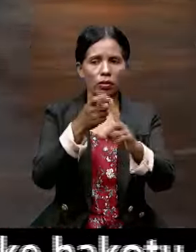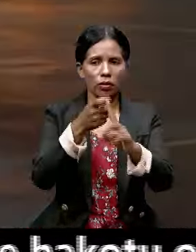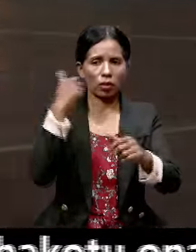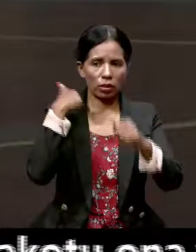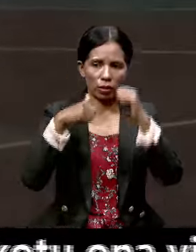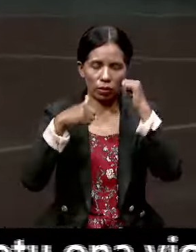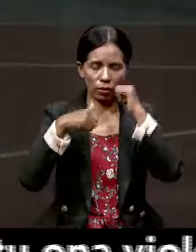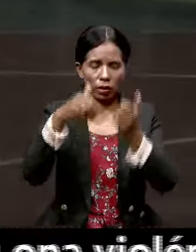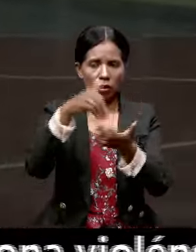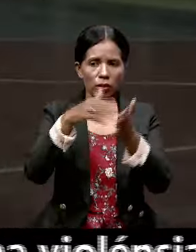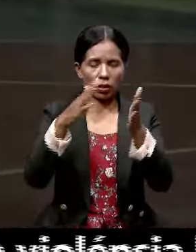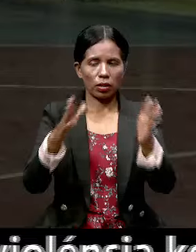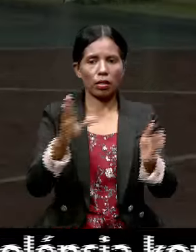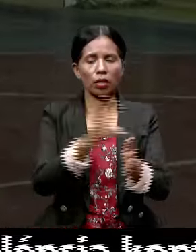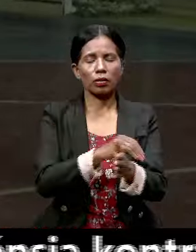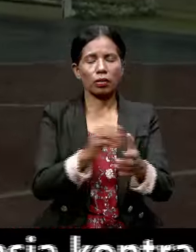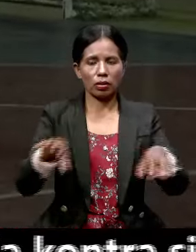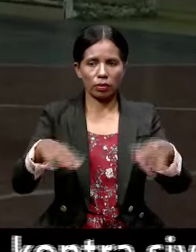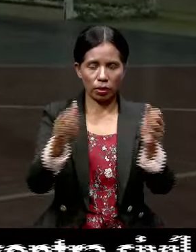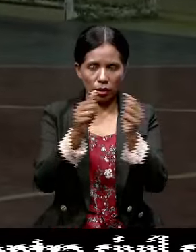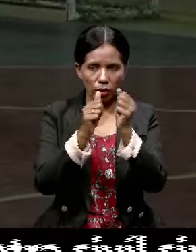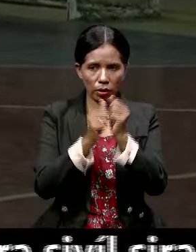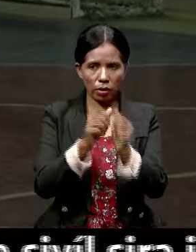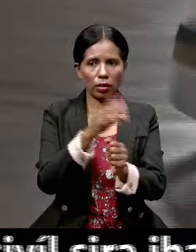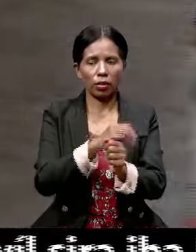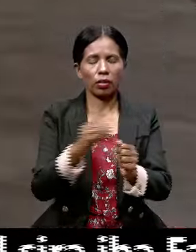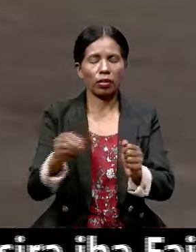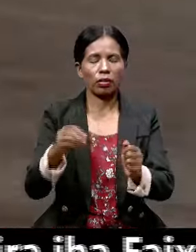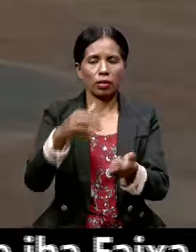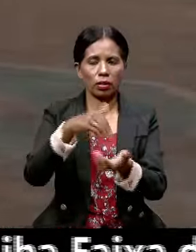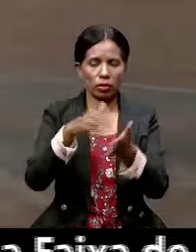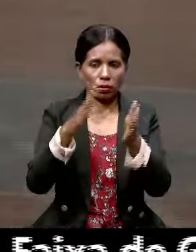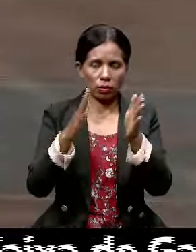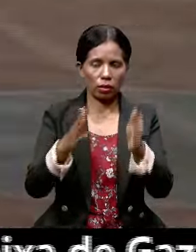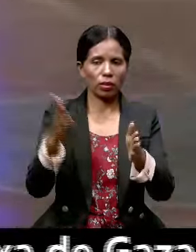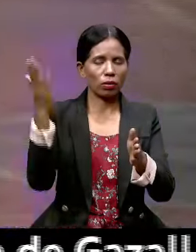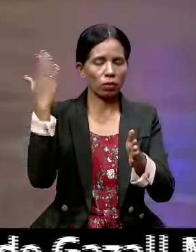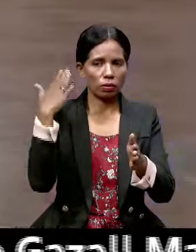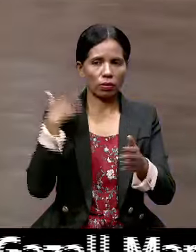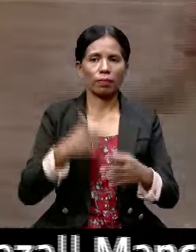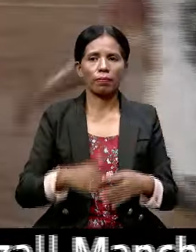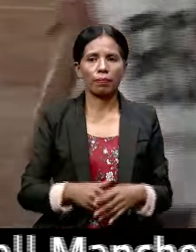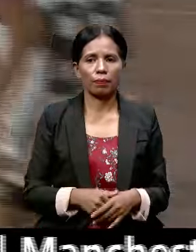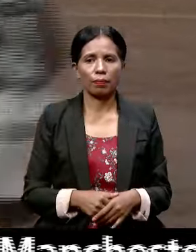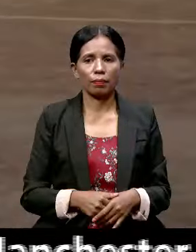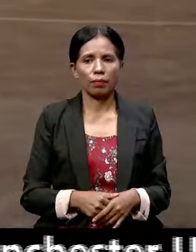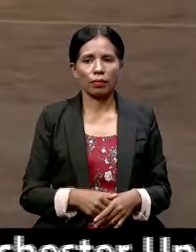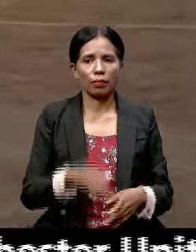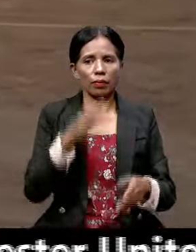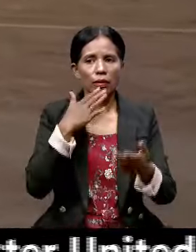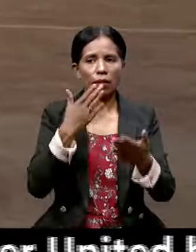jogo Alume Cup, né, atualmente em relação na amizade entre antigos alunos São Pedro Nian.